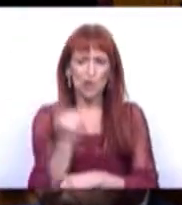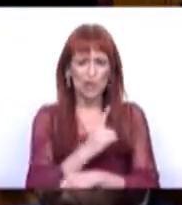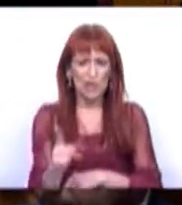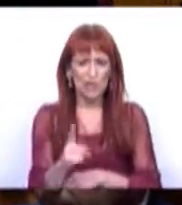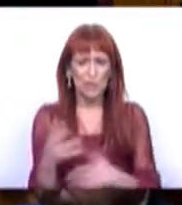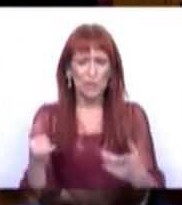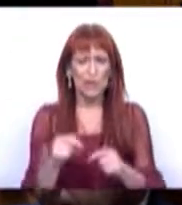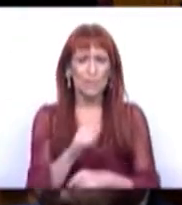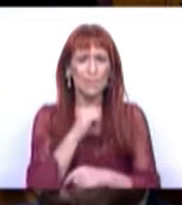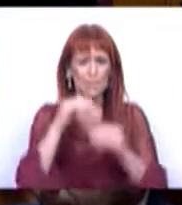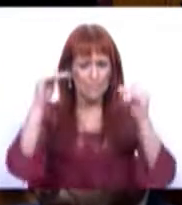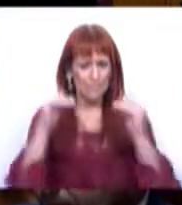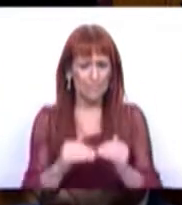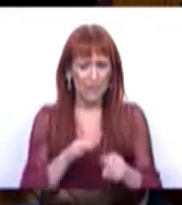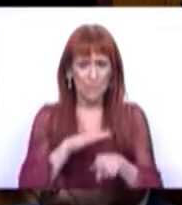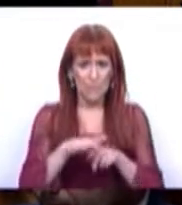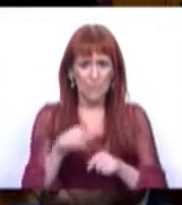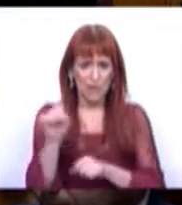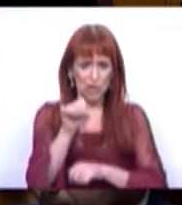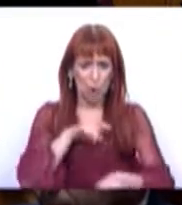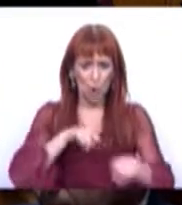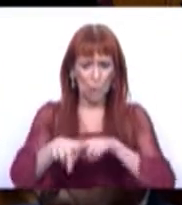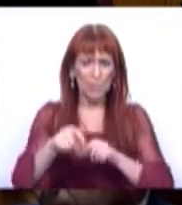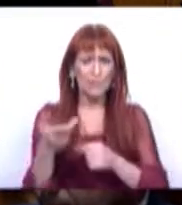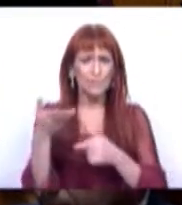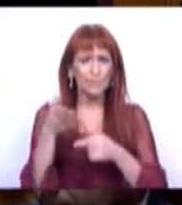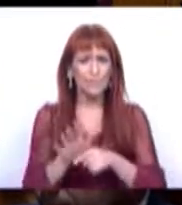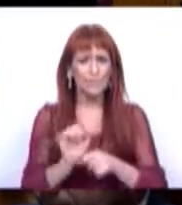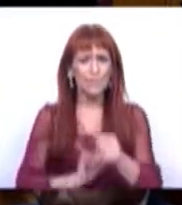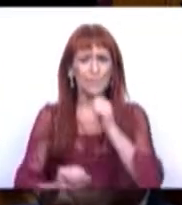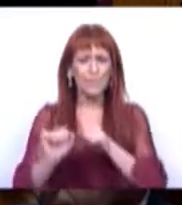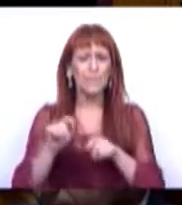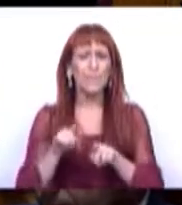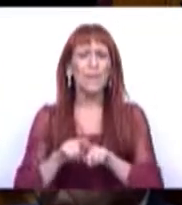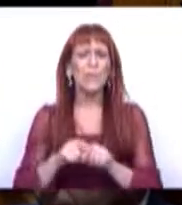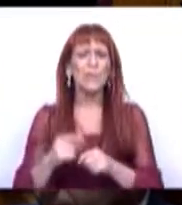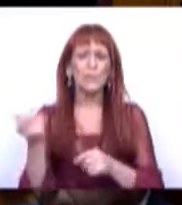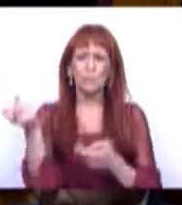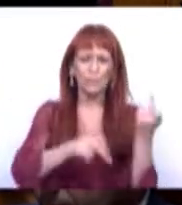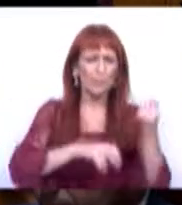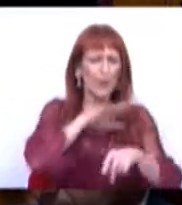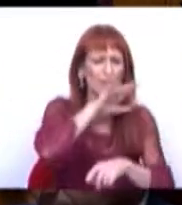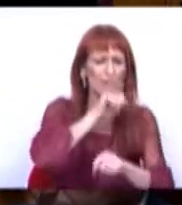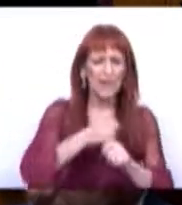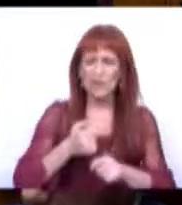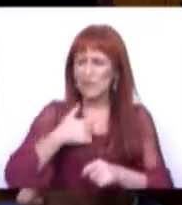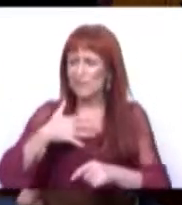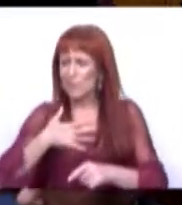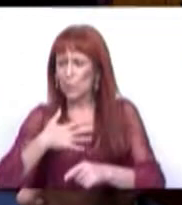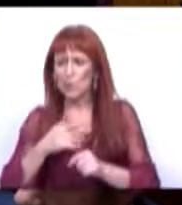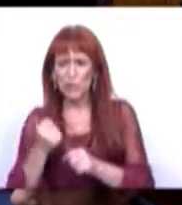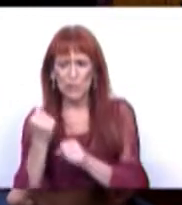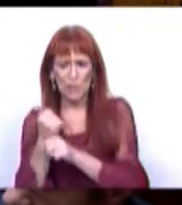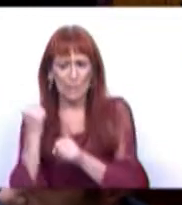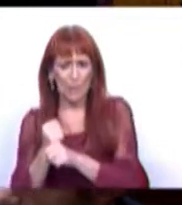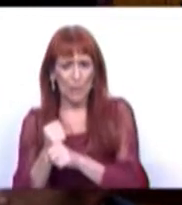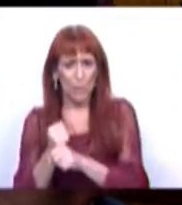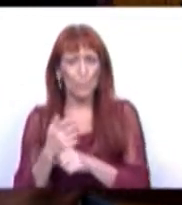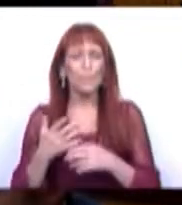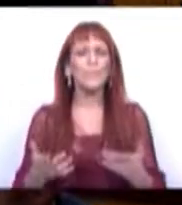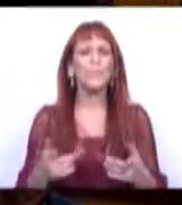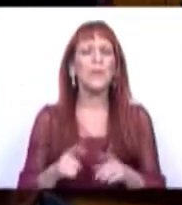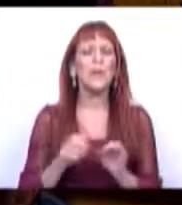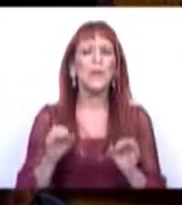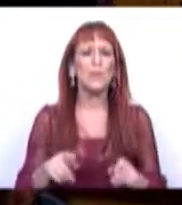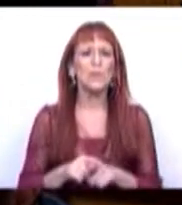excepcionais, para mitigar o efeito geopolítico, nomeadamente o que se abateu sobre as famílias, sobre as empresas, sobre o emprego.